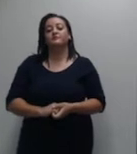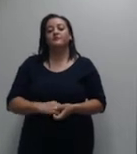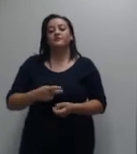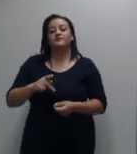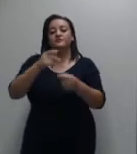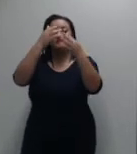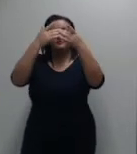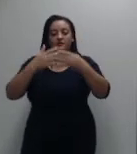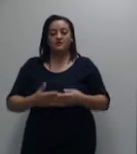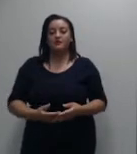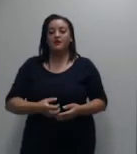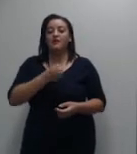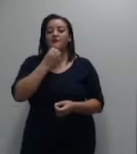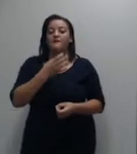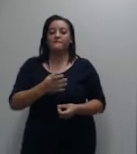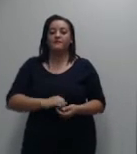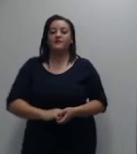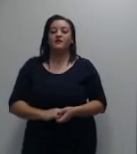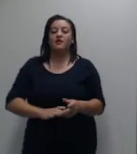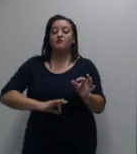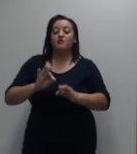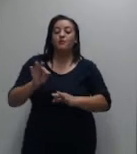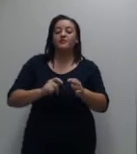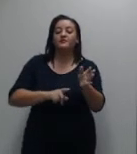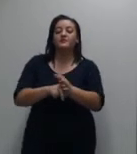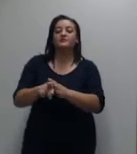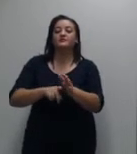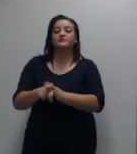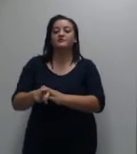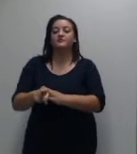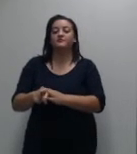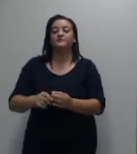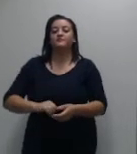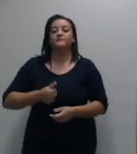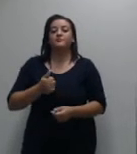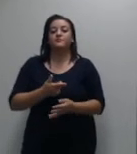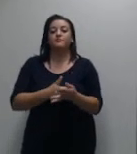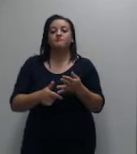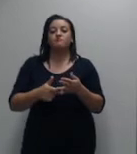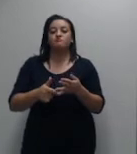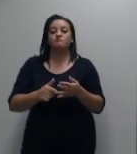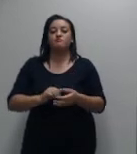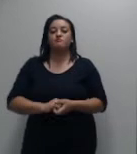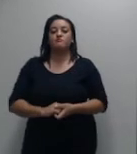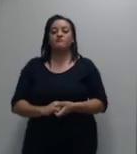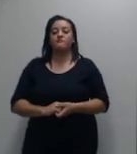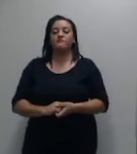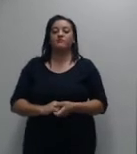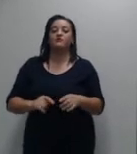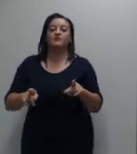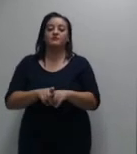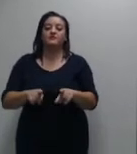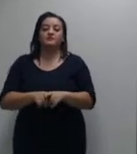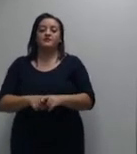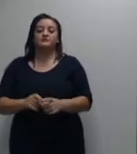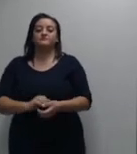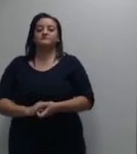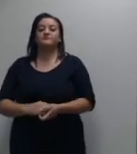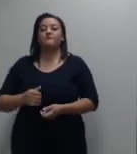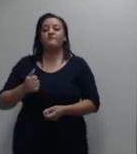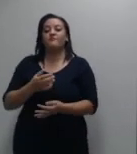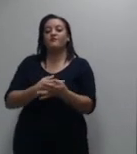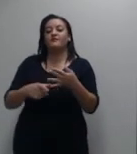bem delinearam a questão no primeiro grau e também no primeiro a